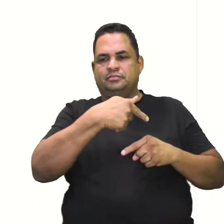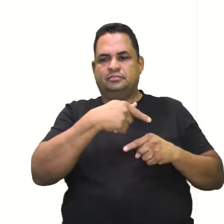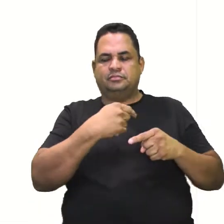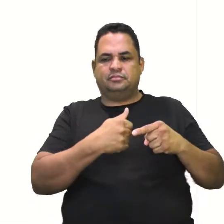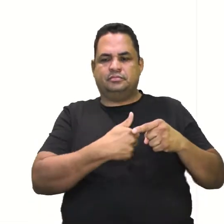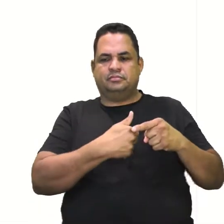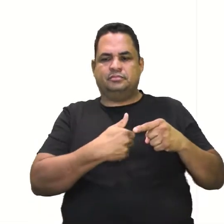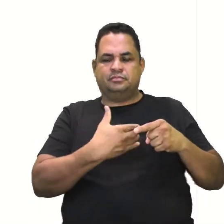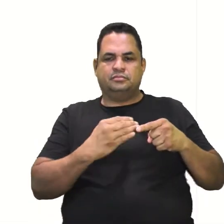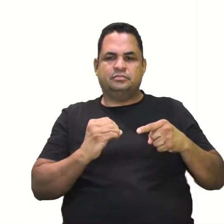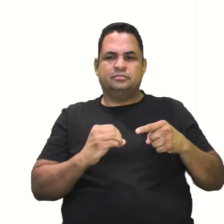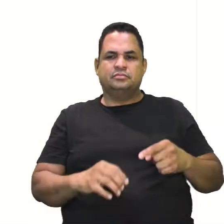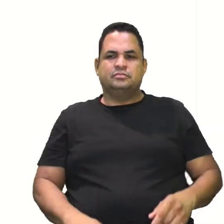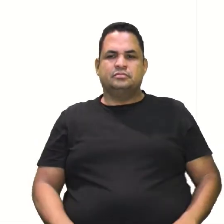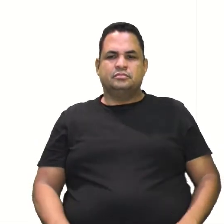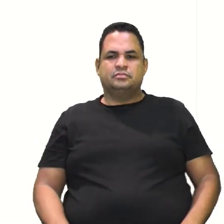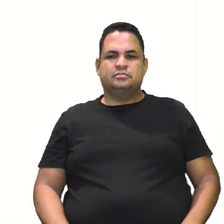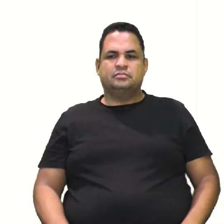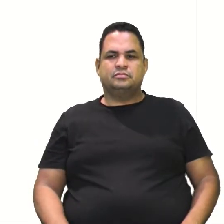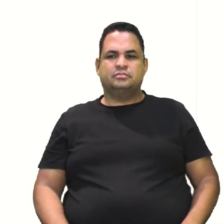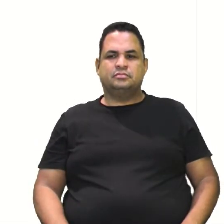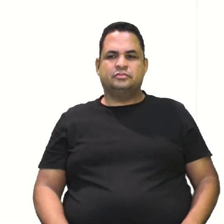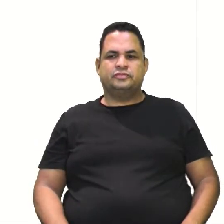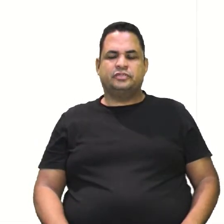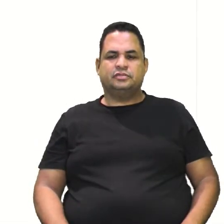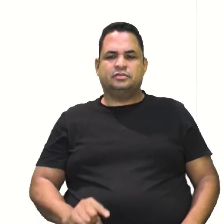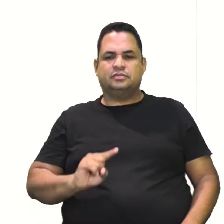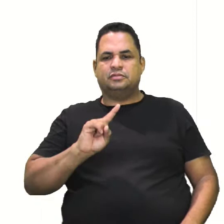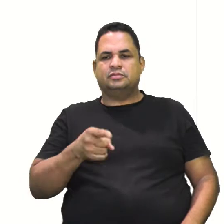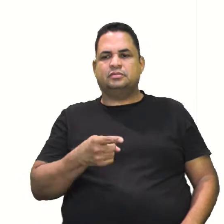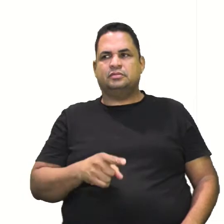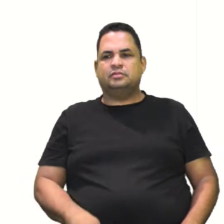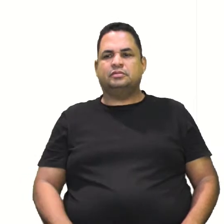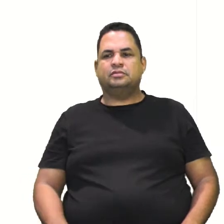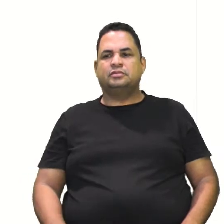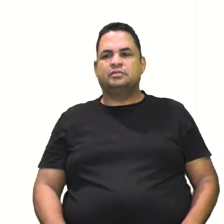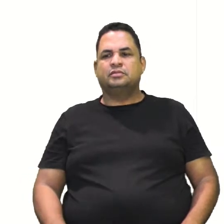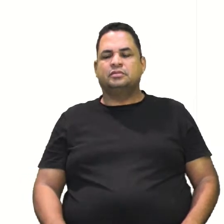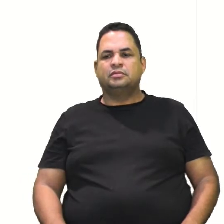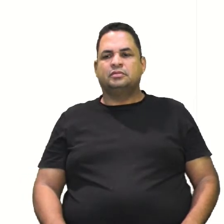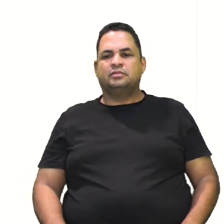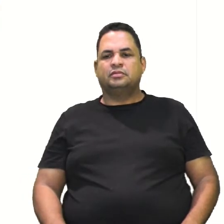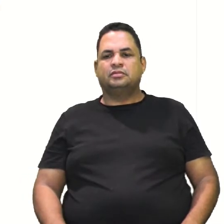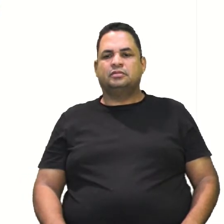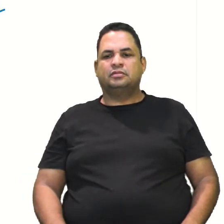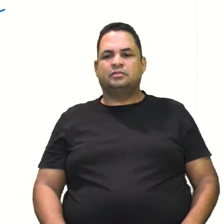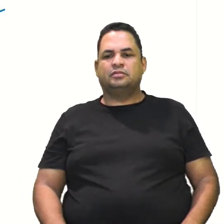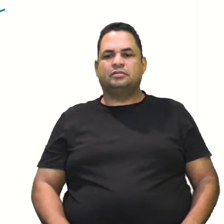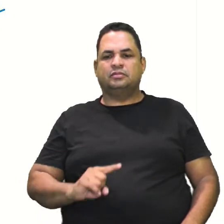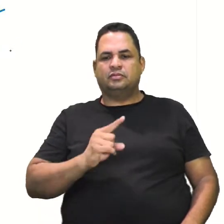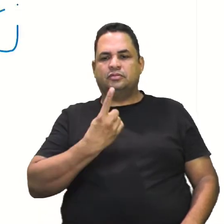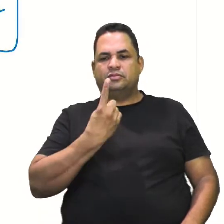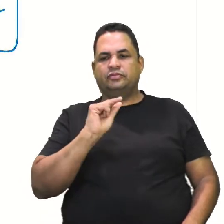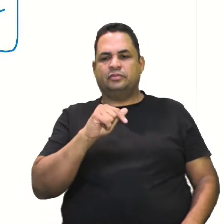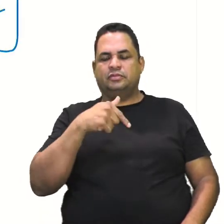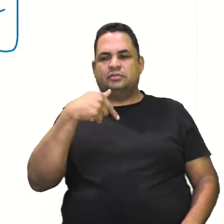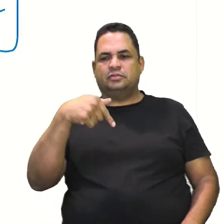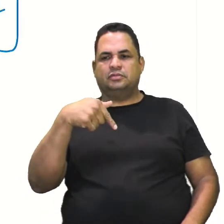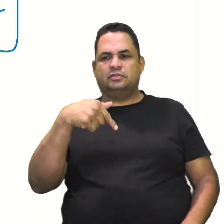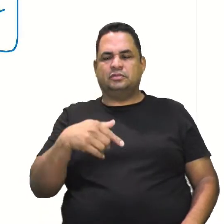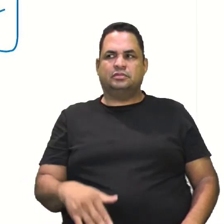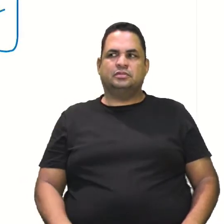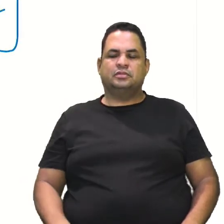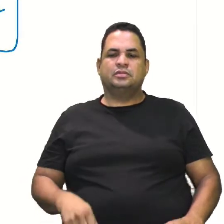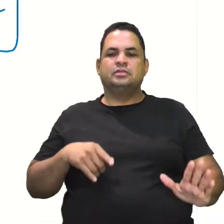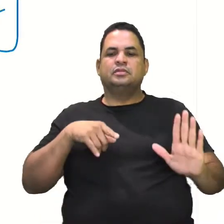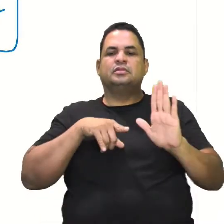para dividir, né? 17 sobre 10 é só colocar uma vírgula, né? Corta o zero e coloca uma vírgula, então 1,7. E